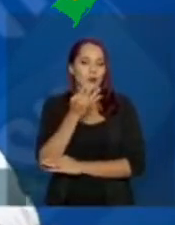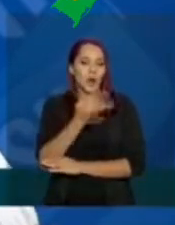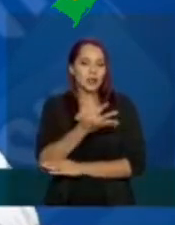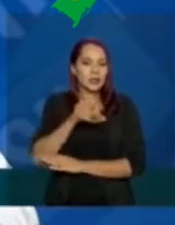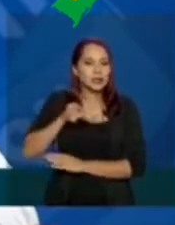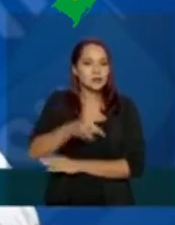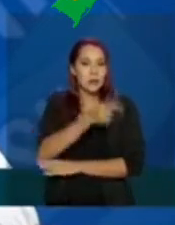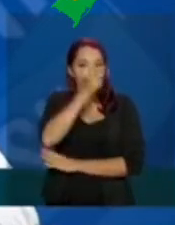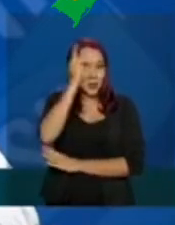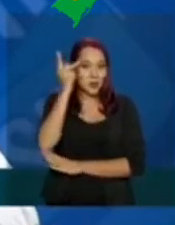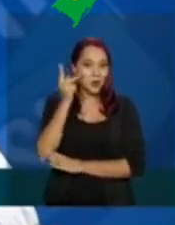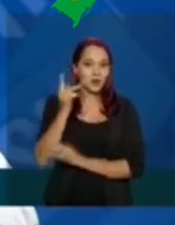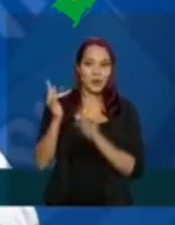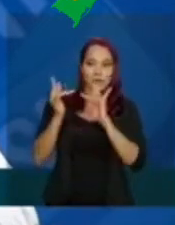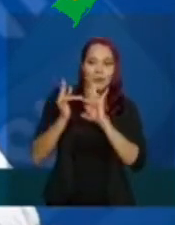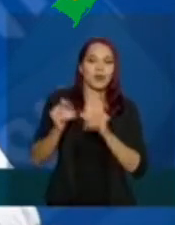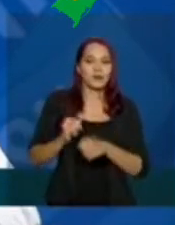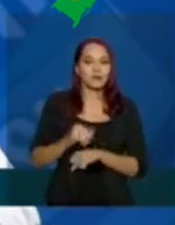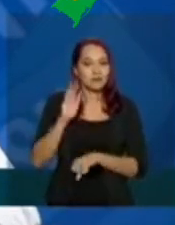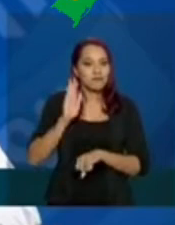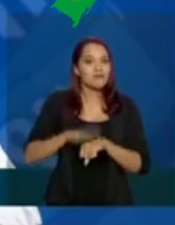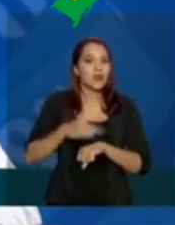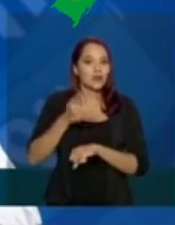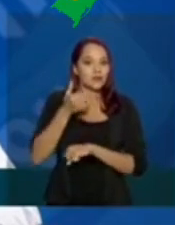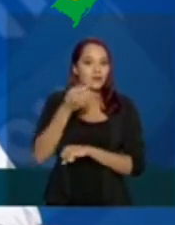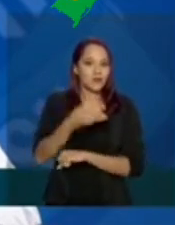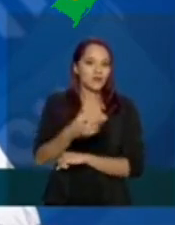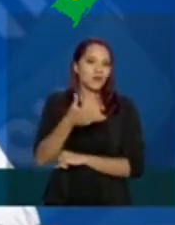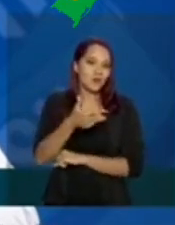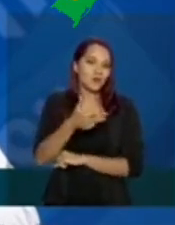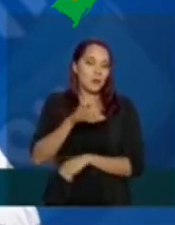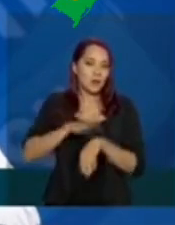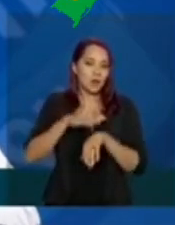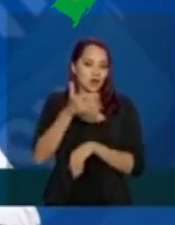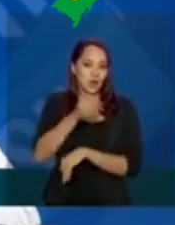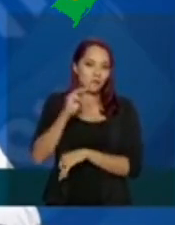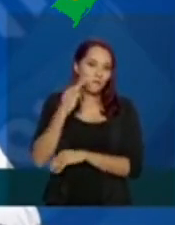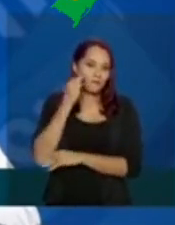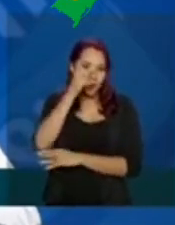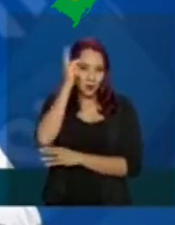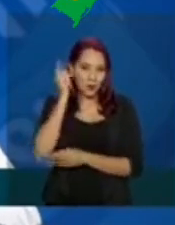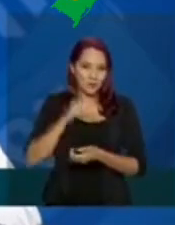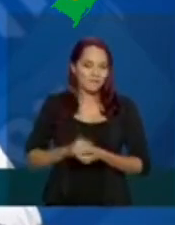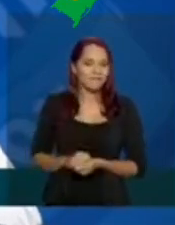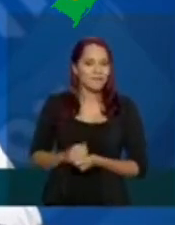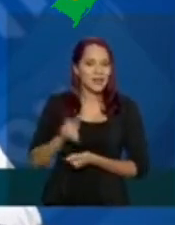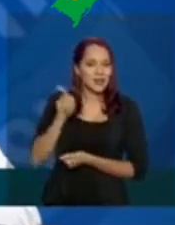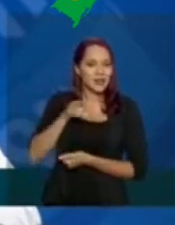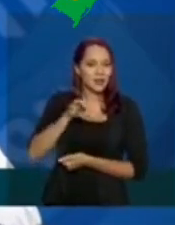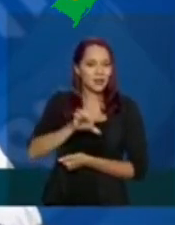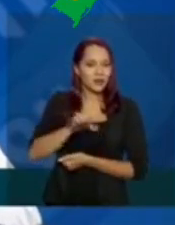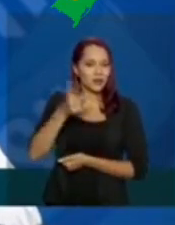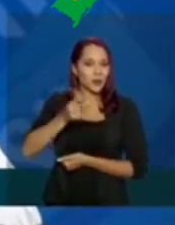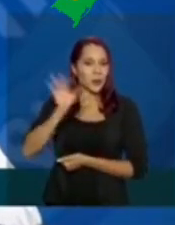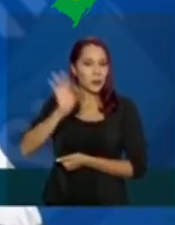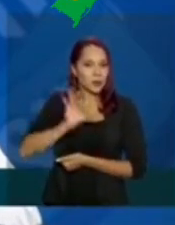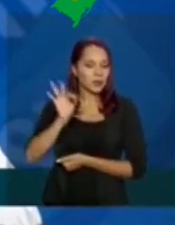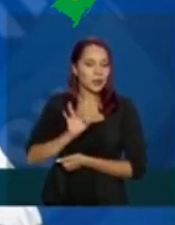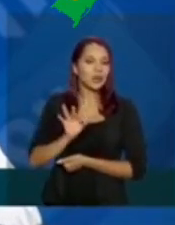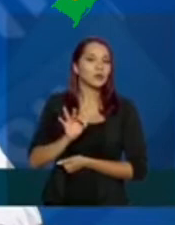2.400.000 pessoas. Então, mais de 2 milhões de pessoas. Dessas, 92%